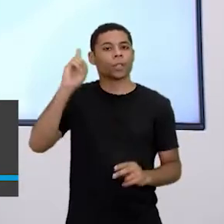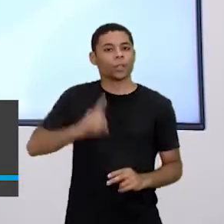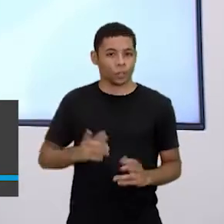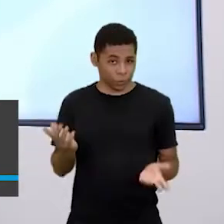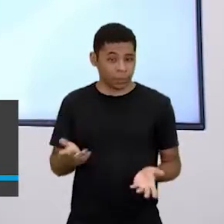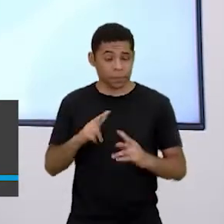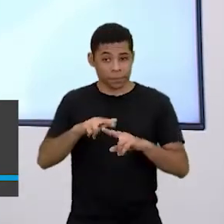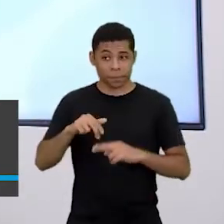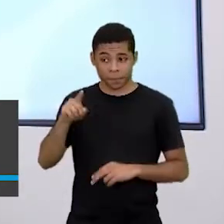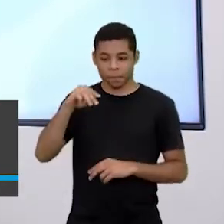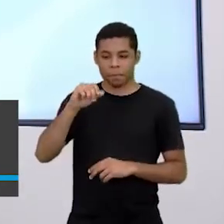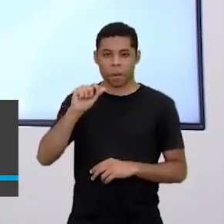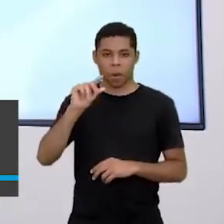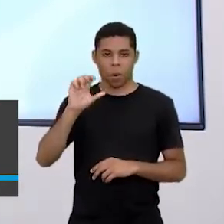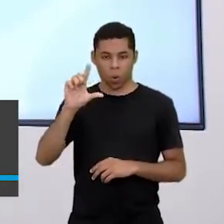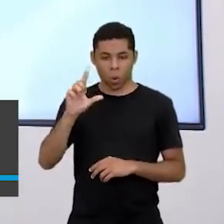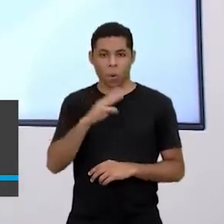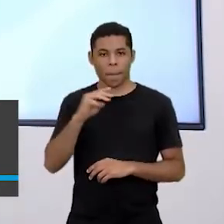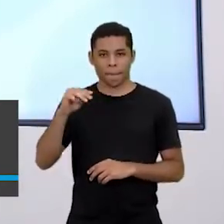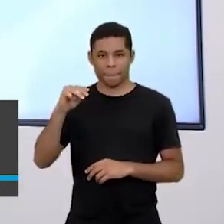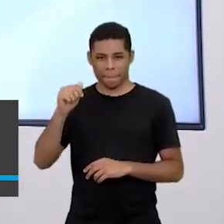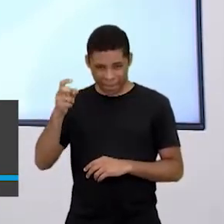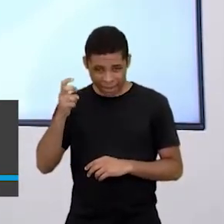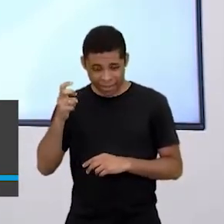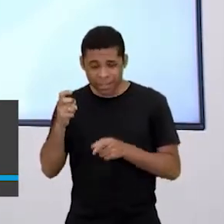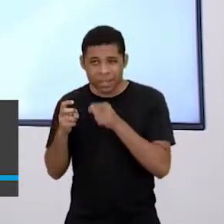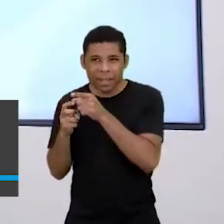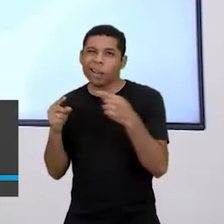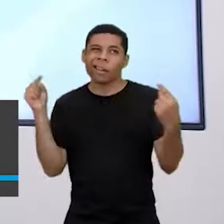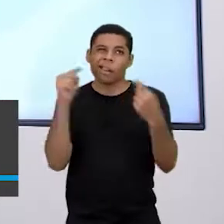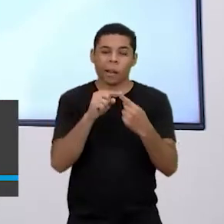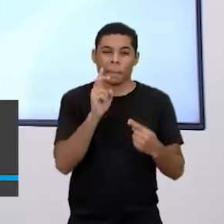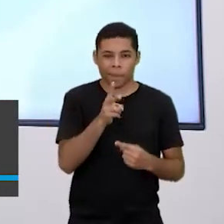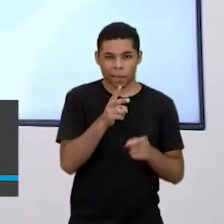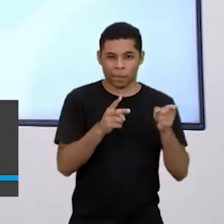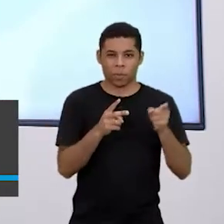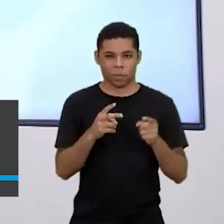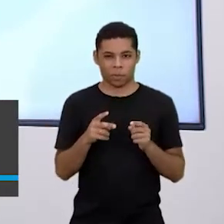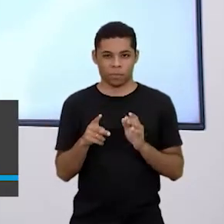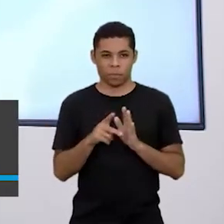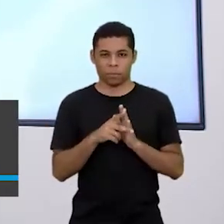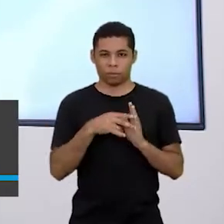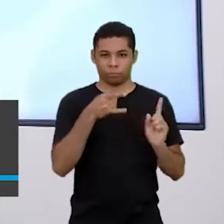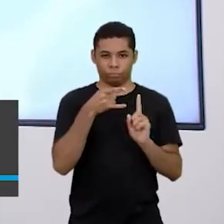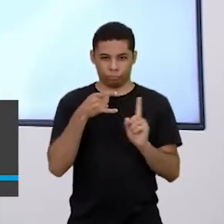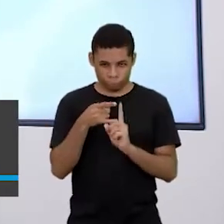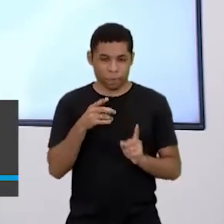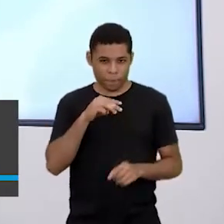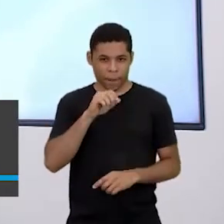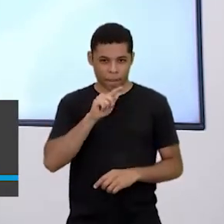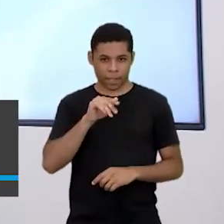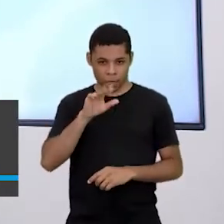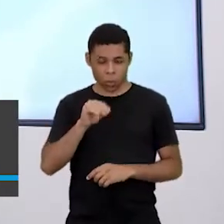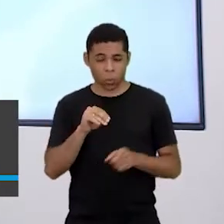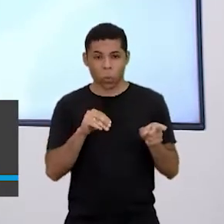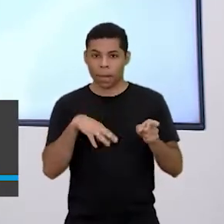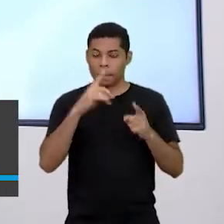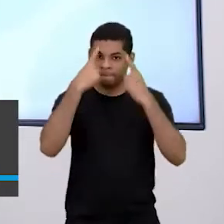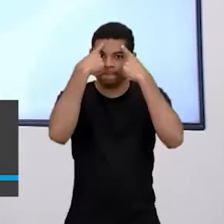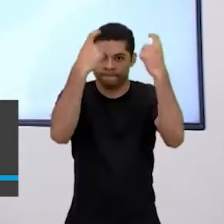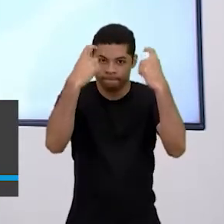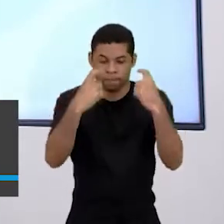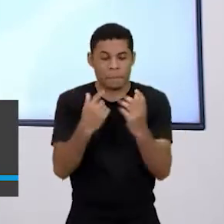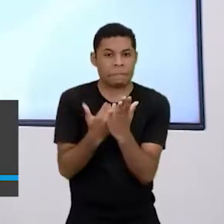que é o que seria o Magneto, ele é mais violento até em alguns momentos, né? Então a gente tem